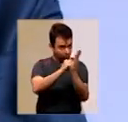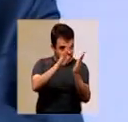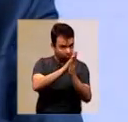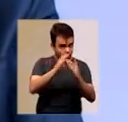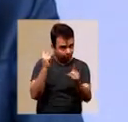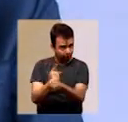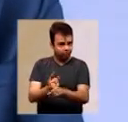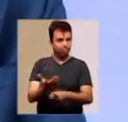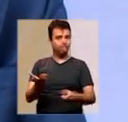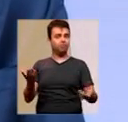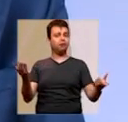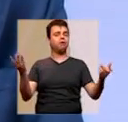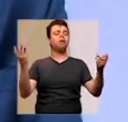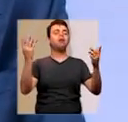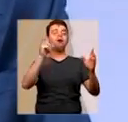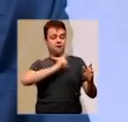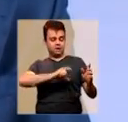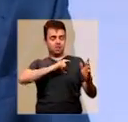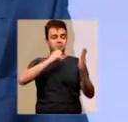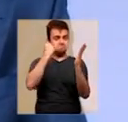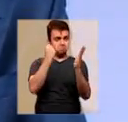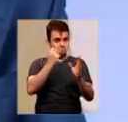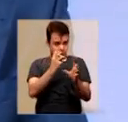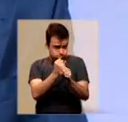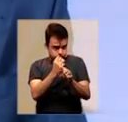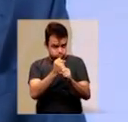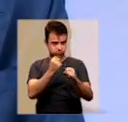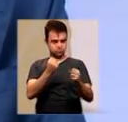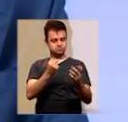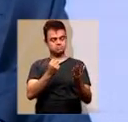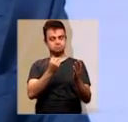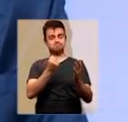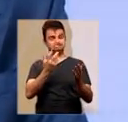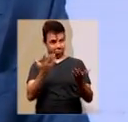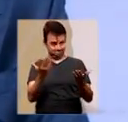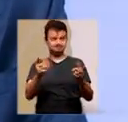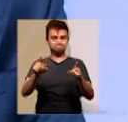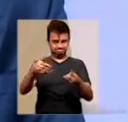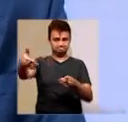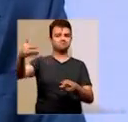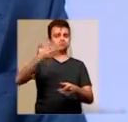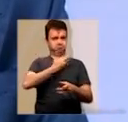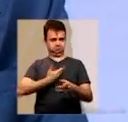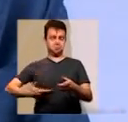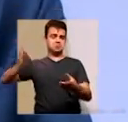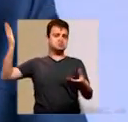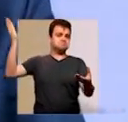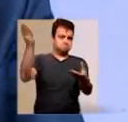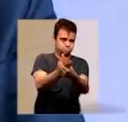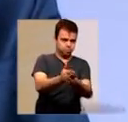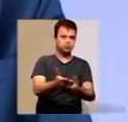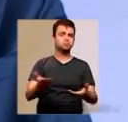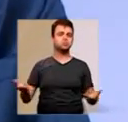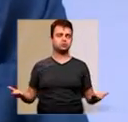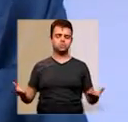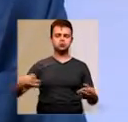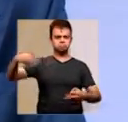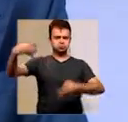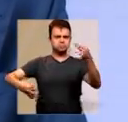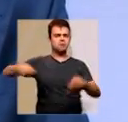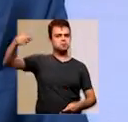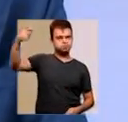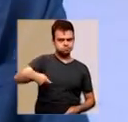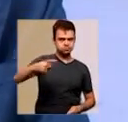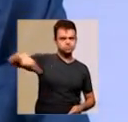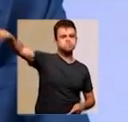alta, tem os pontos no prontuário, pontos negativos na carteira, e o processo vai existir. E a justiça